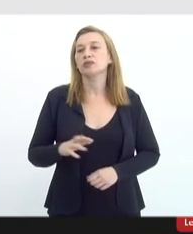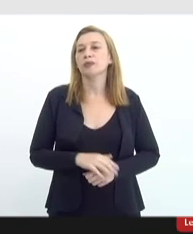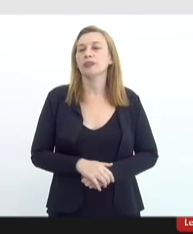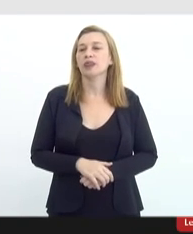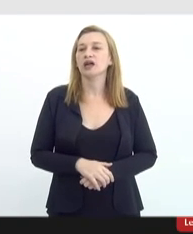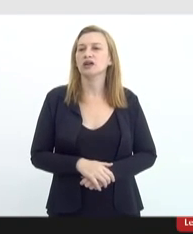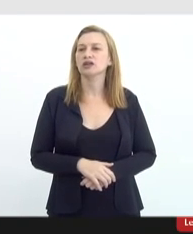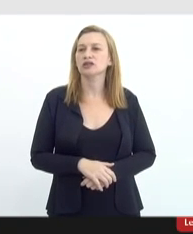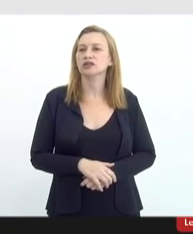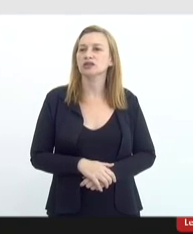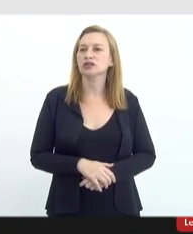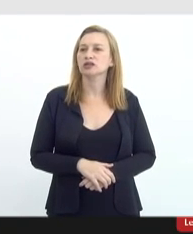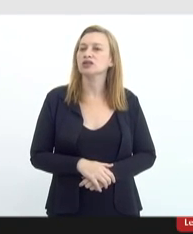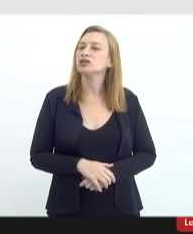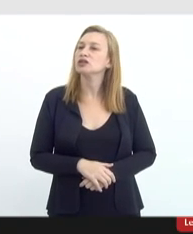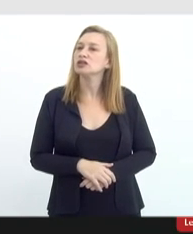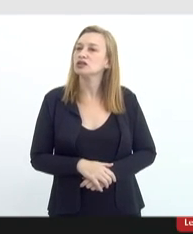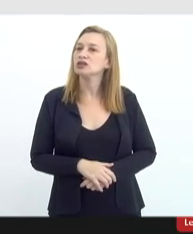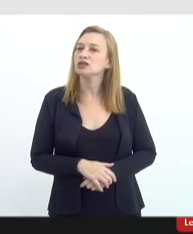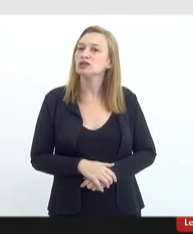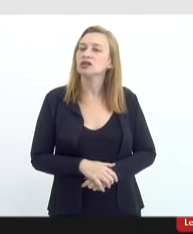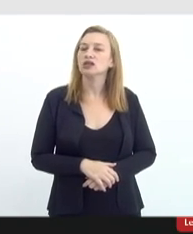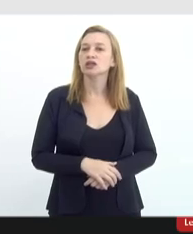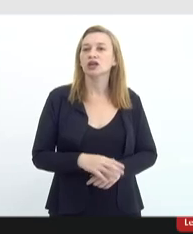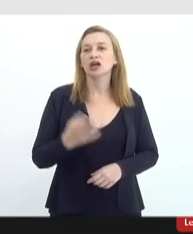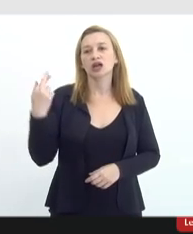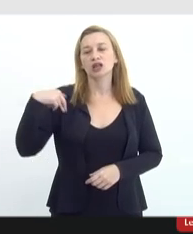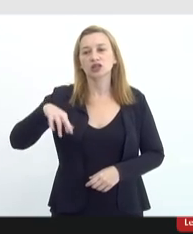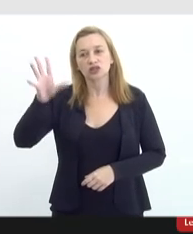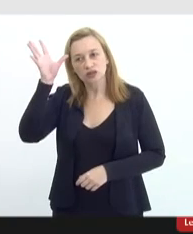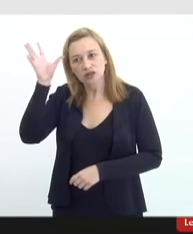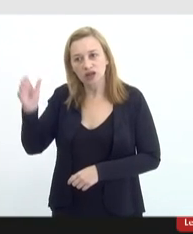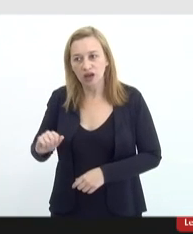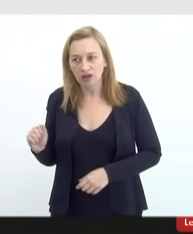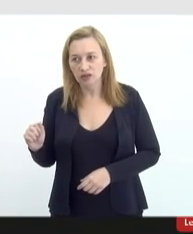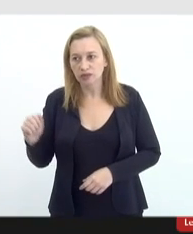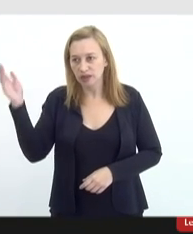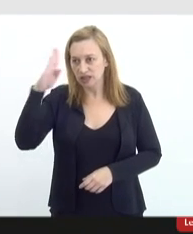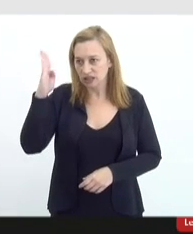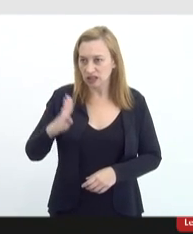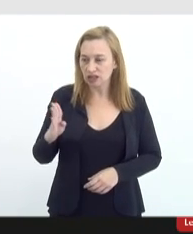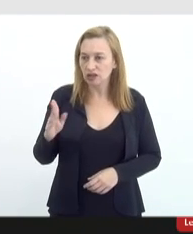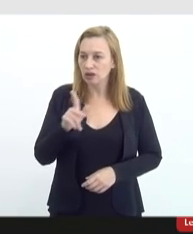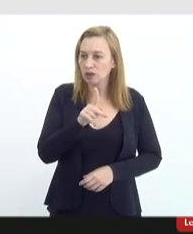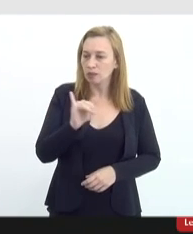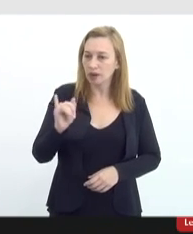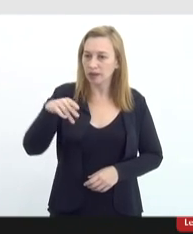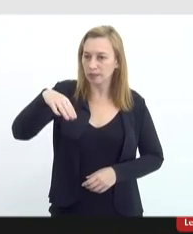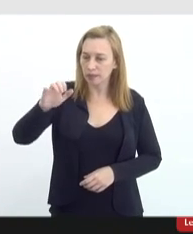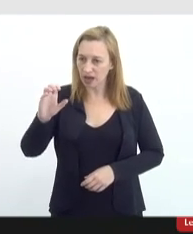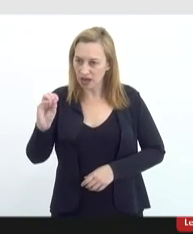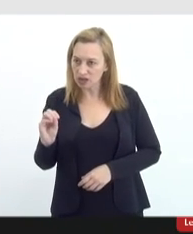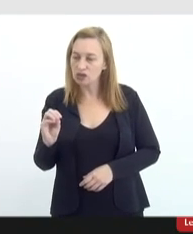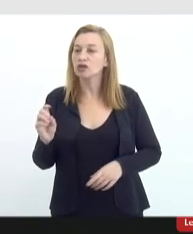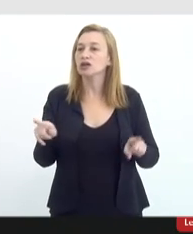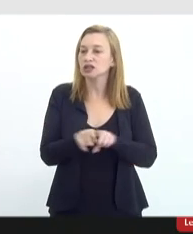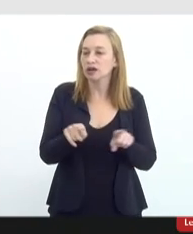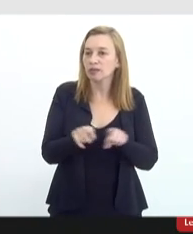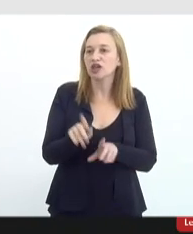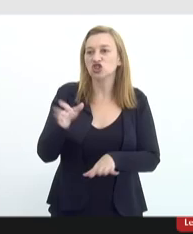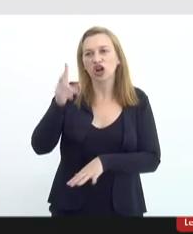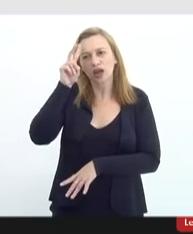como vilipendiados, principalmente religiosos de matriz afro-brasileira, embora, como o Pai Márcio também já lembrou e